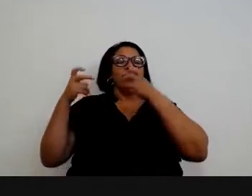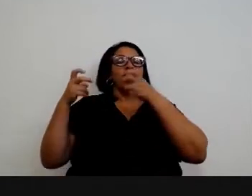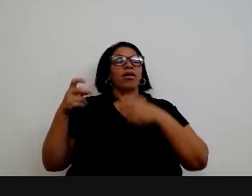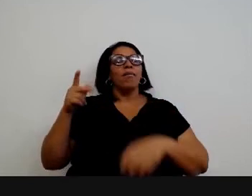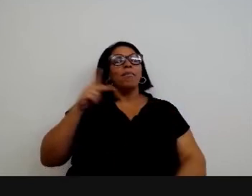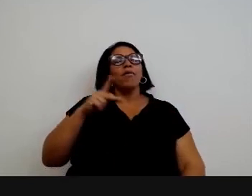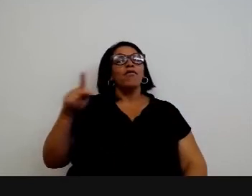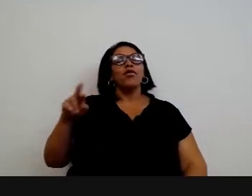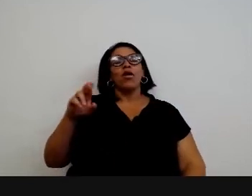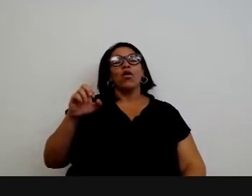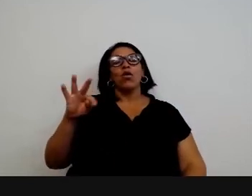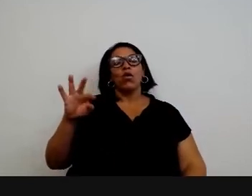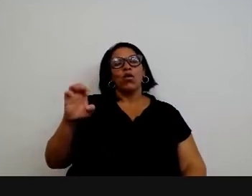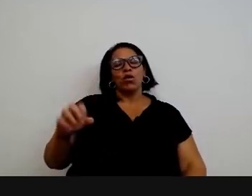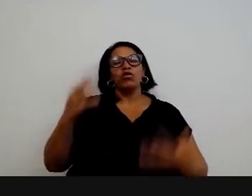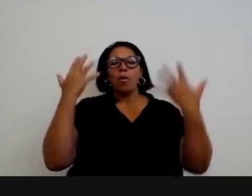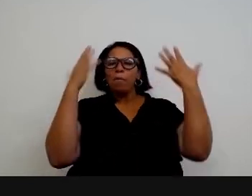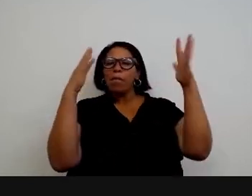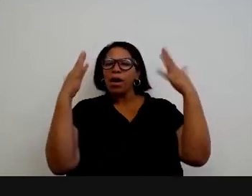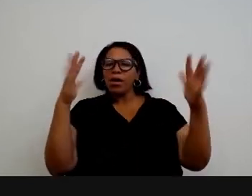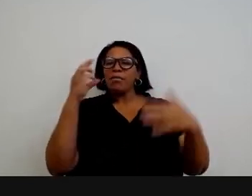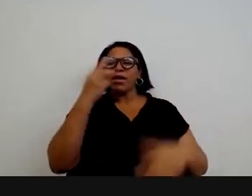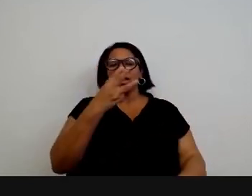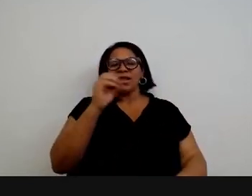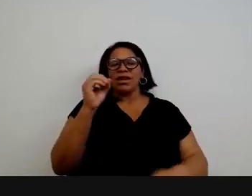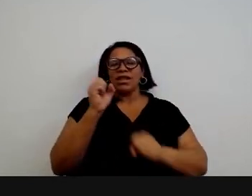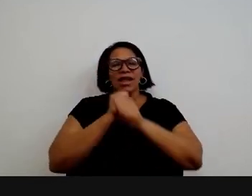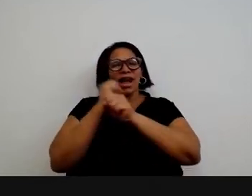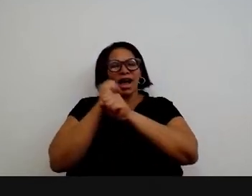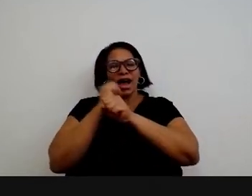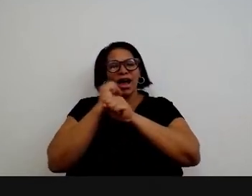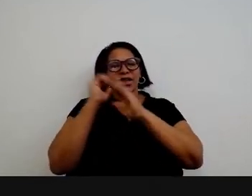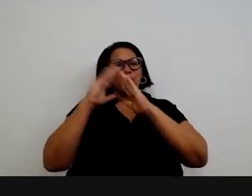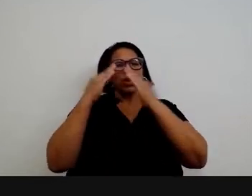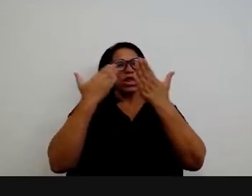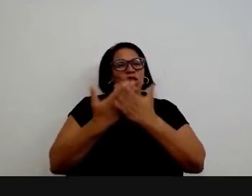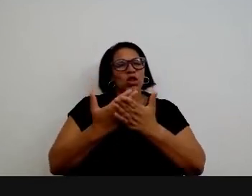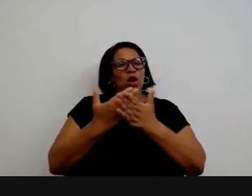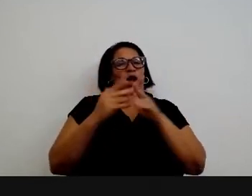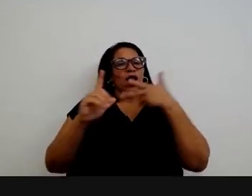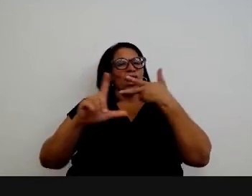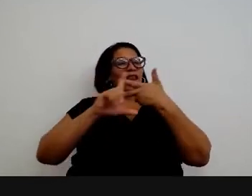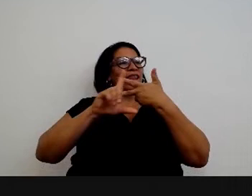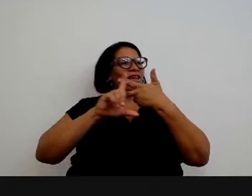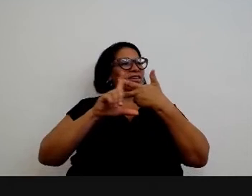Ruth Schmidt. Parabéns pelos 30 anos de educação legislativa. Tá?